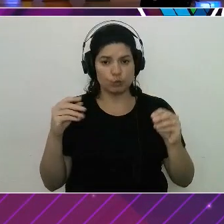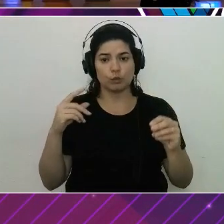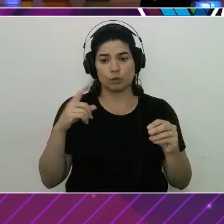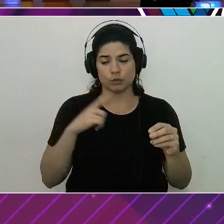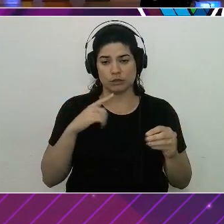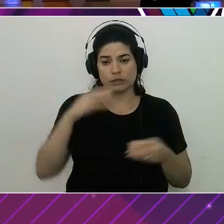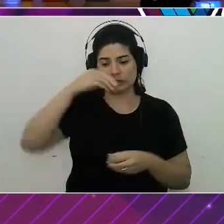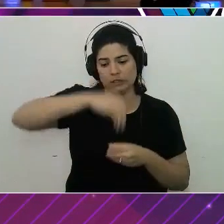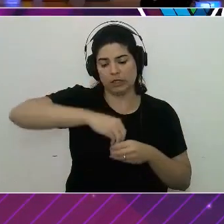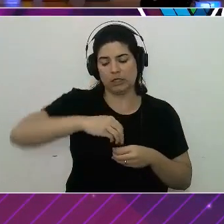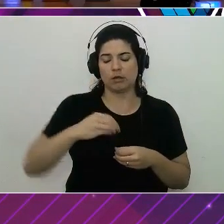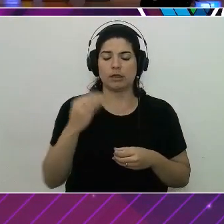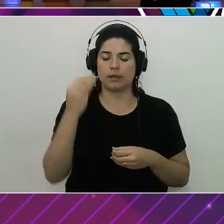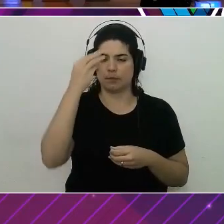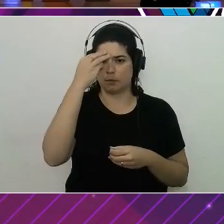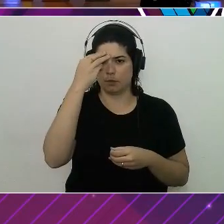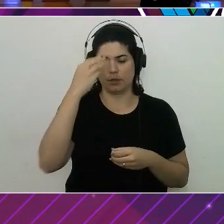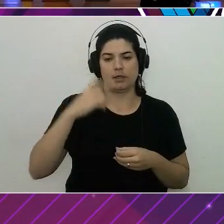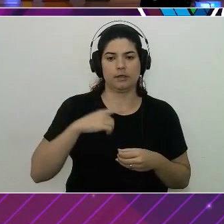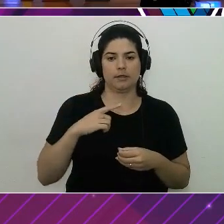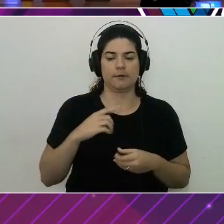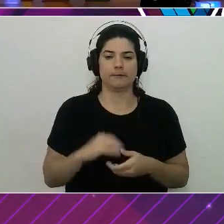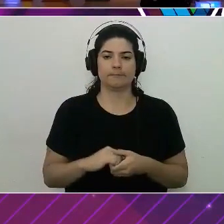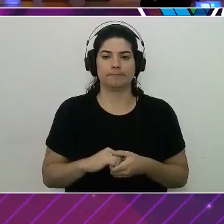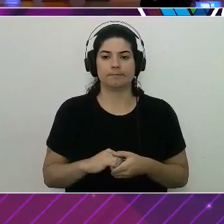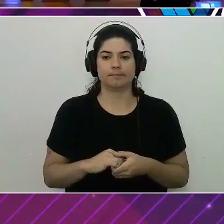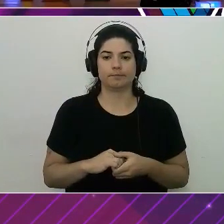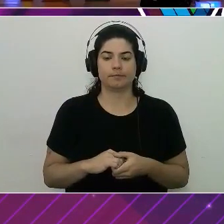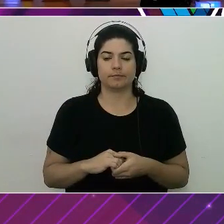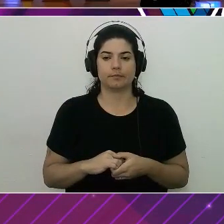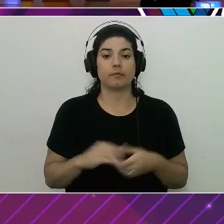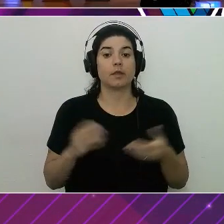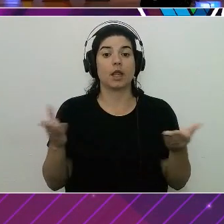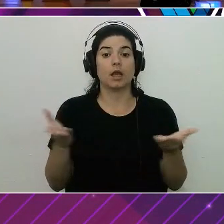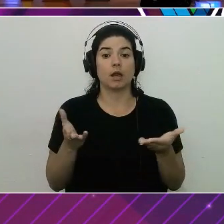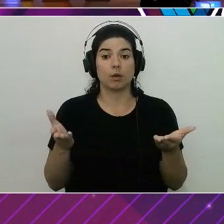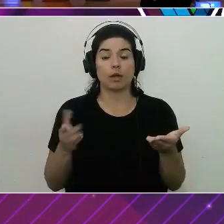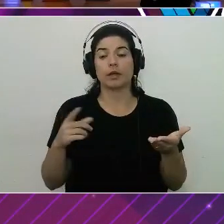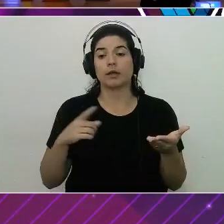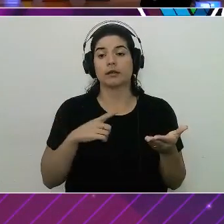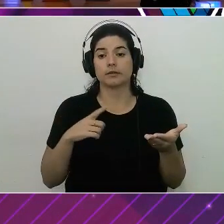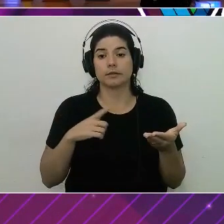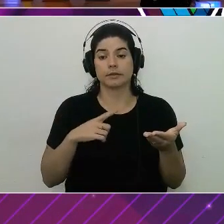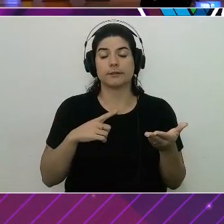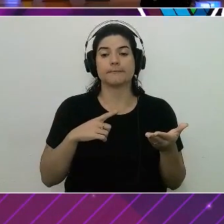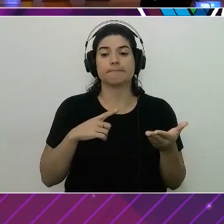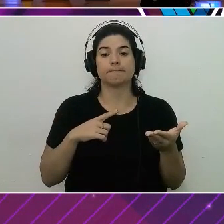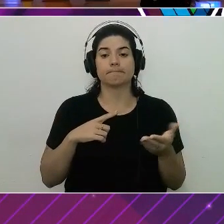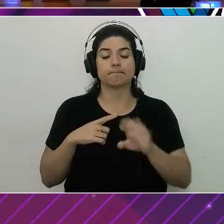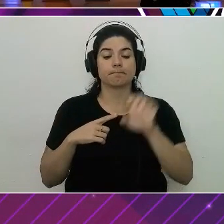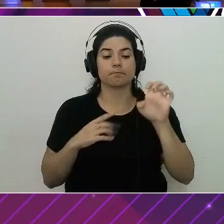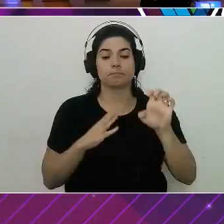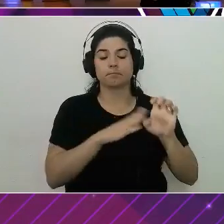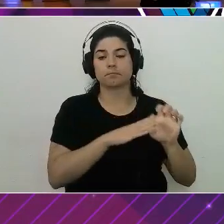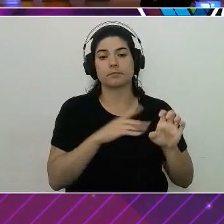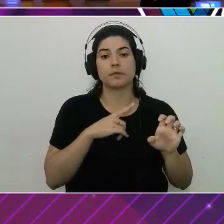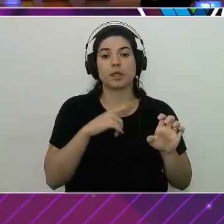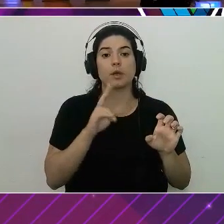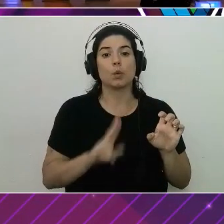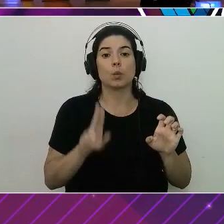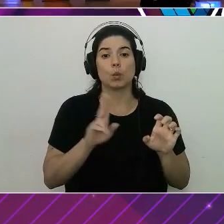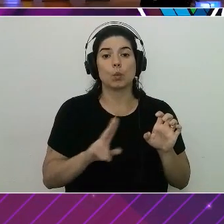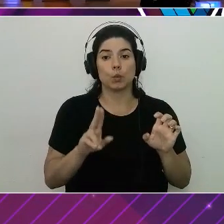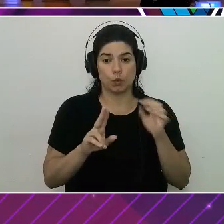cluster. Tá bom? Eu agora aqui na seção da esquerda, eu desliguei o uso do HeatWave.